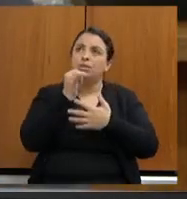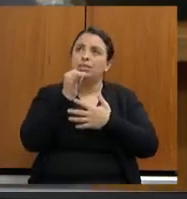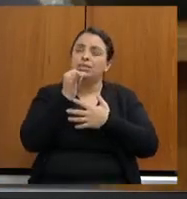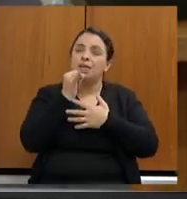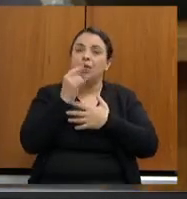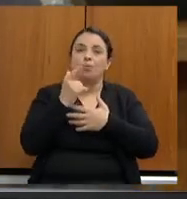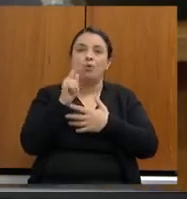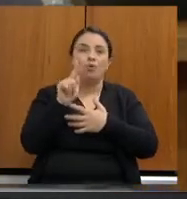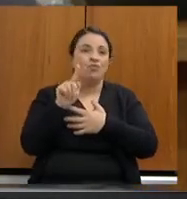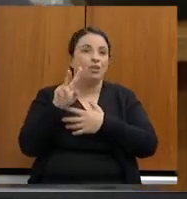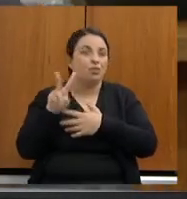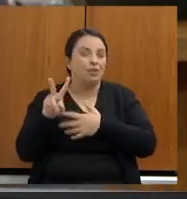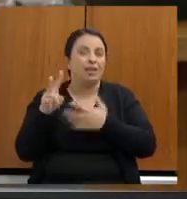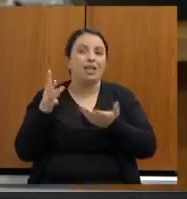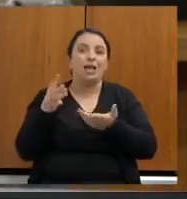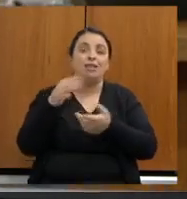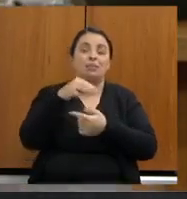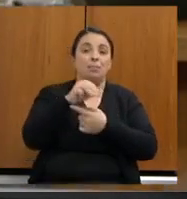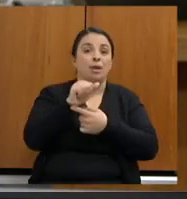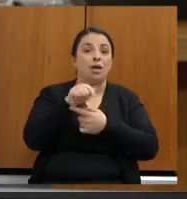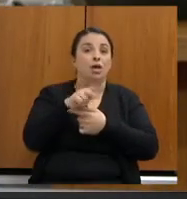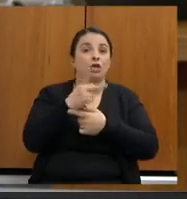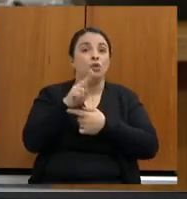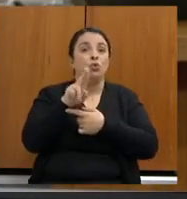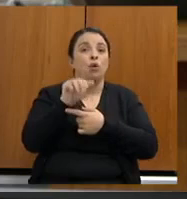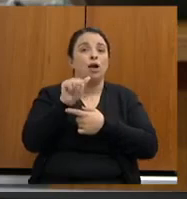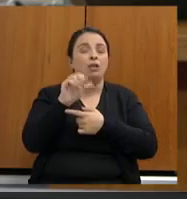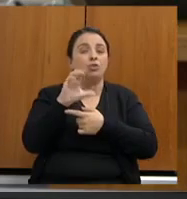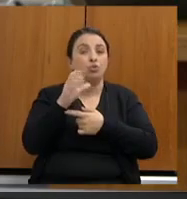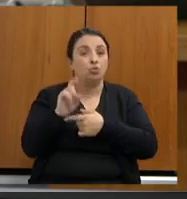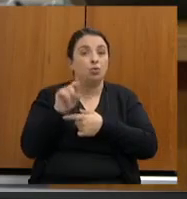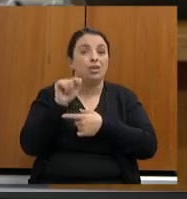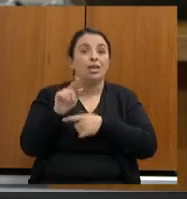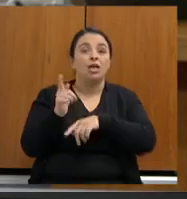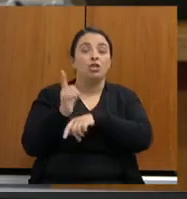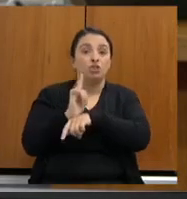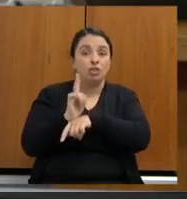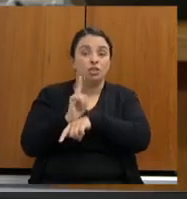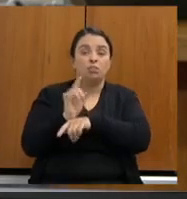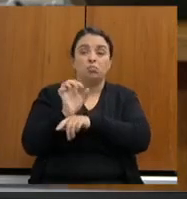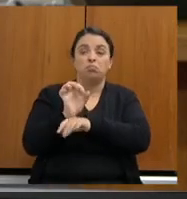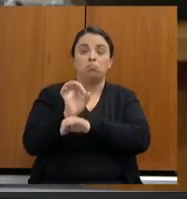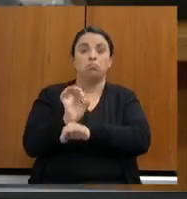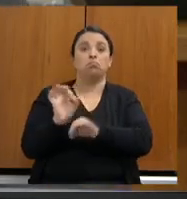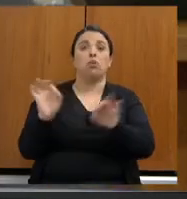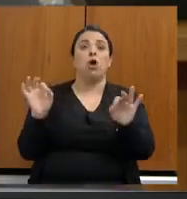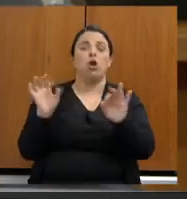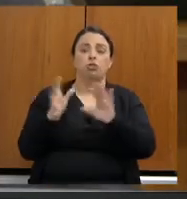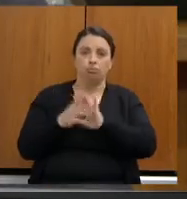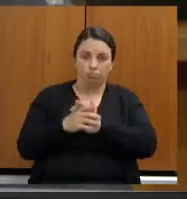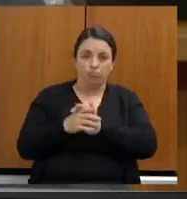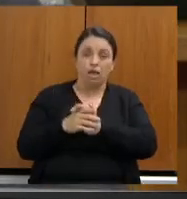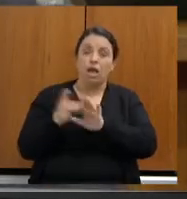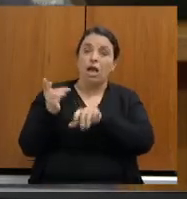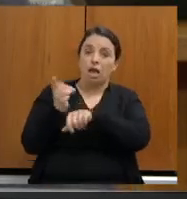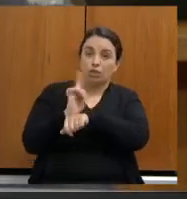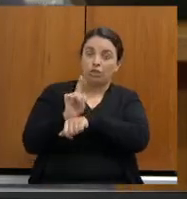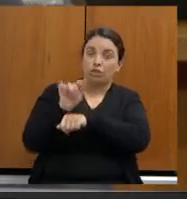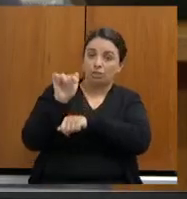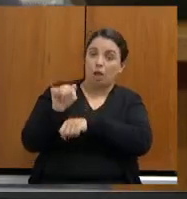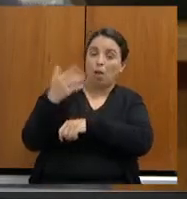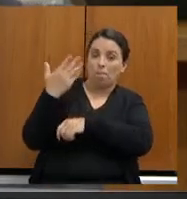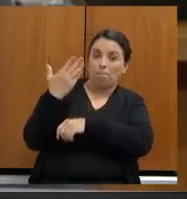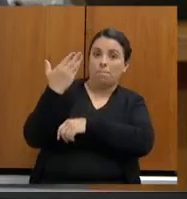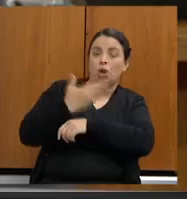Manhuaçu onde A gestão é nota 10 onde a gestão prova